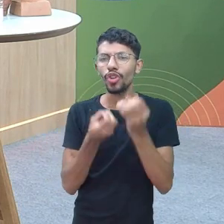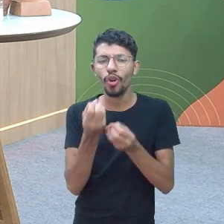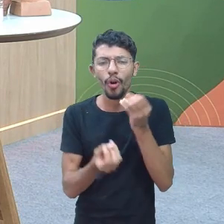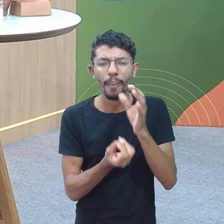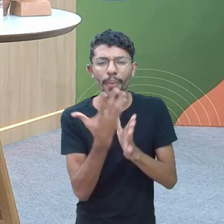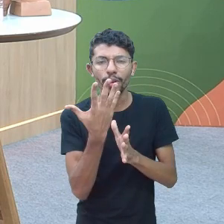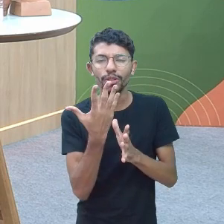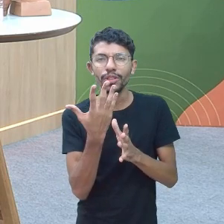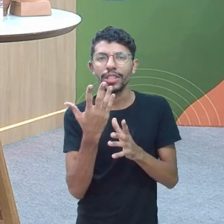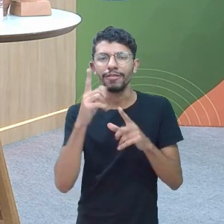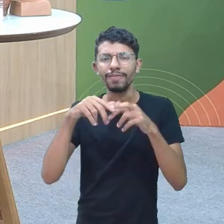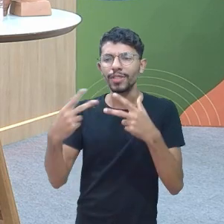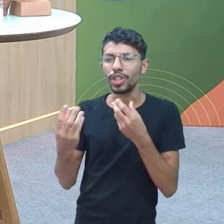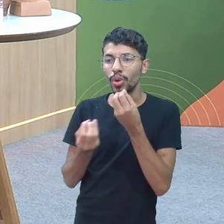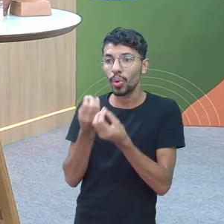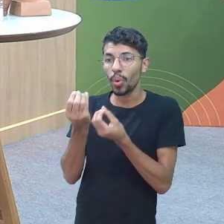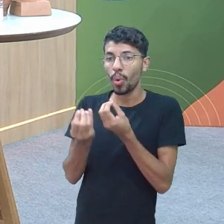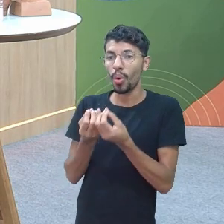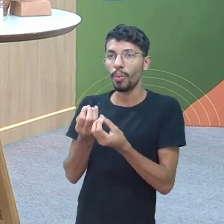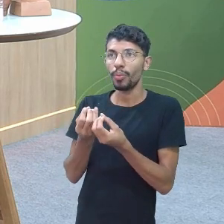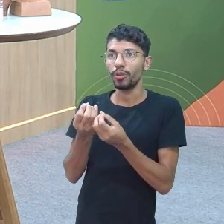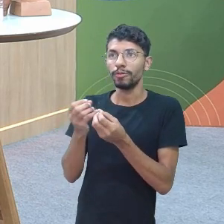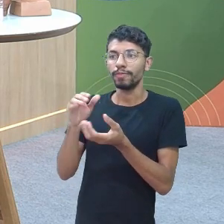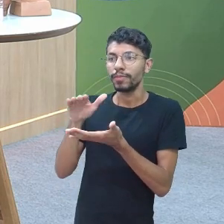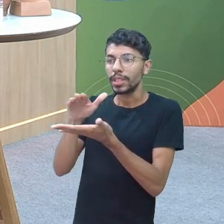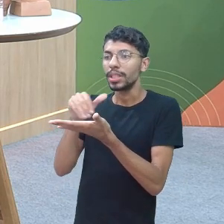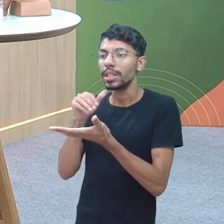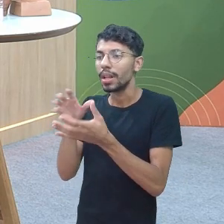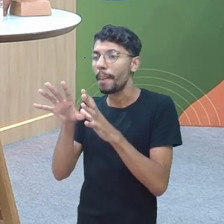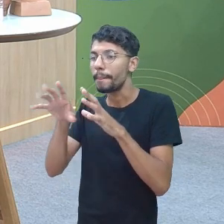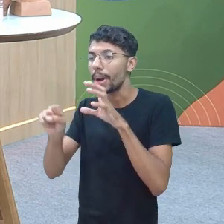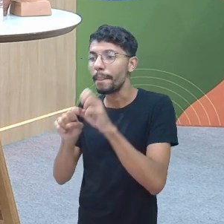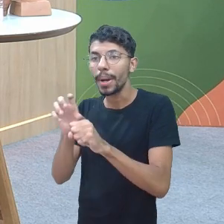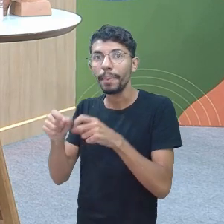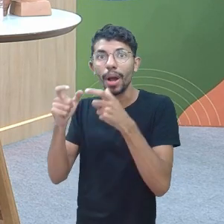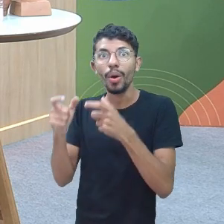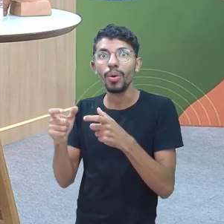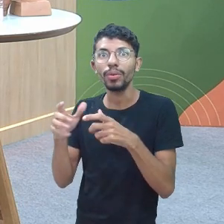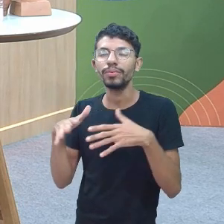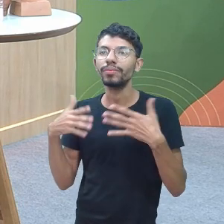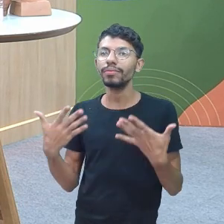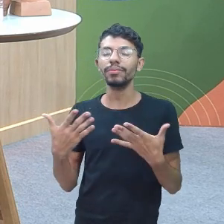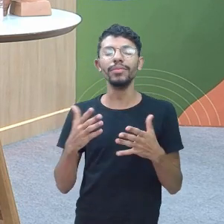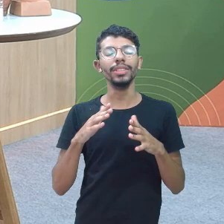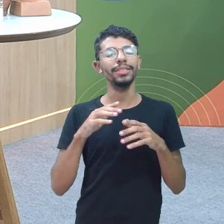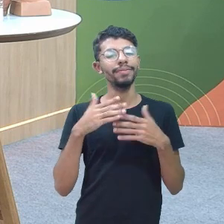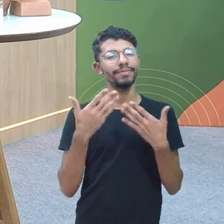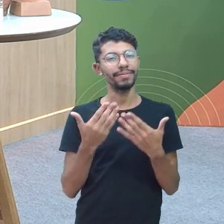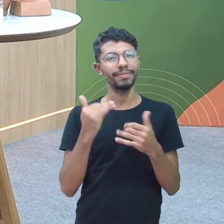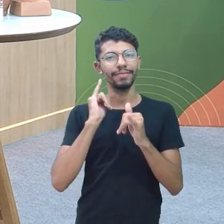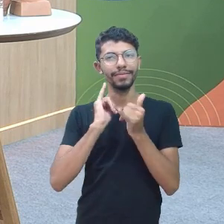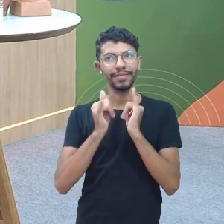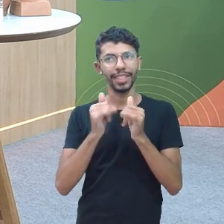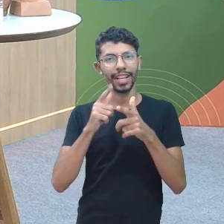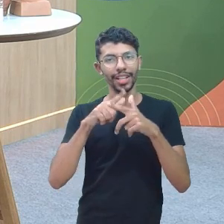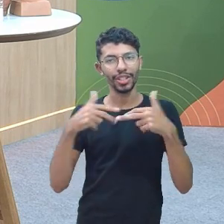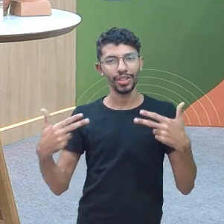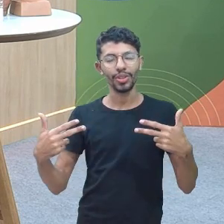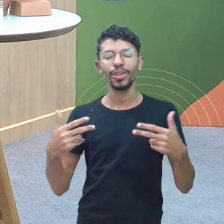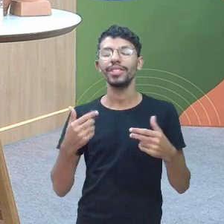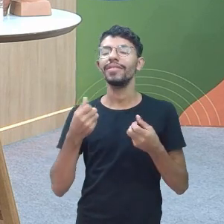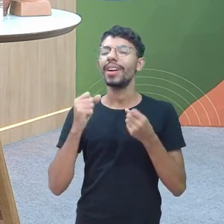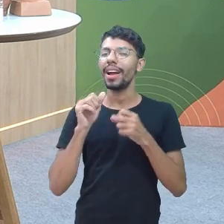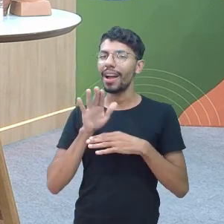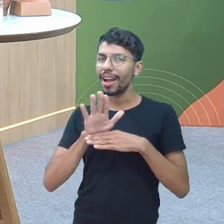os objetos, de onde eles foram retirados. E aí, a internet das coisas vai ajudar bastante.